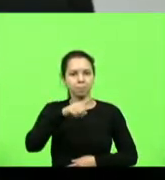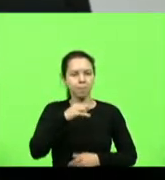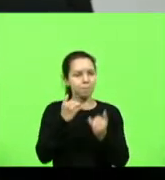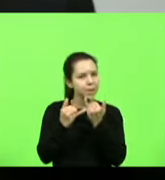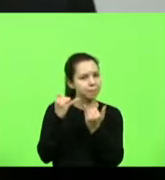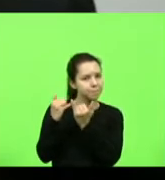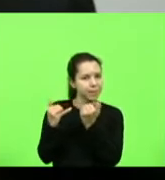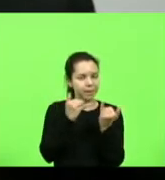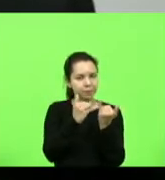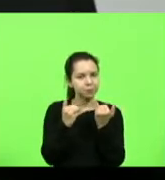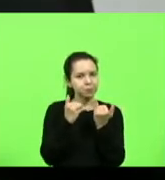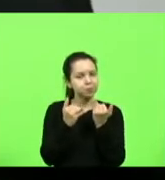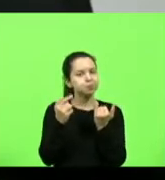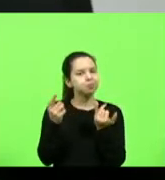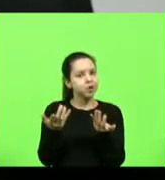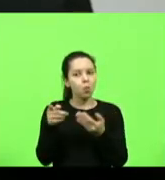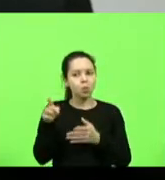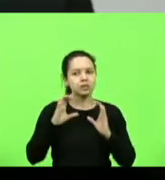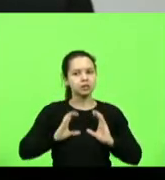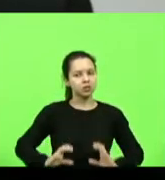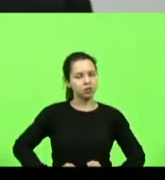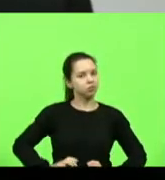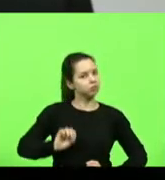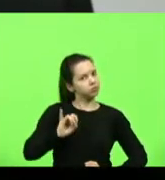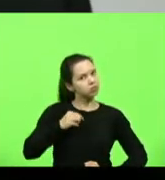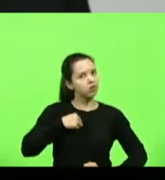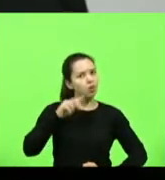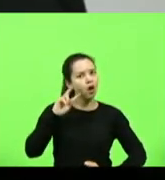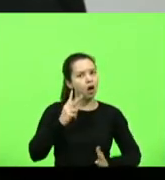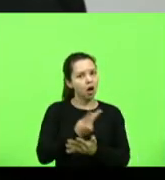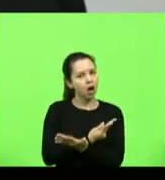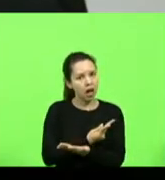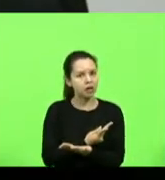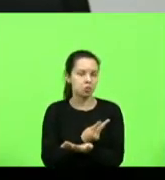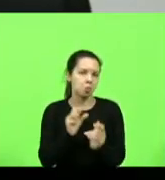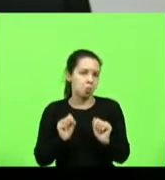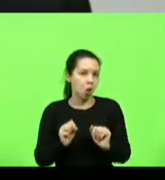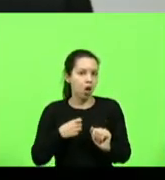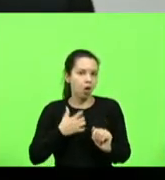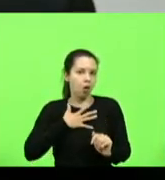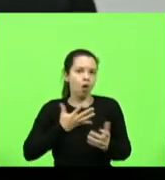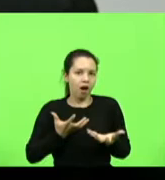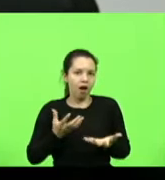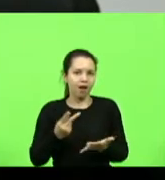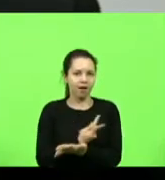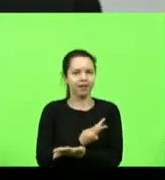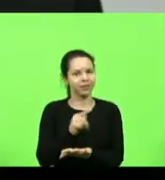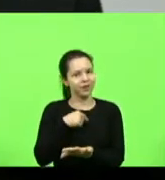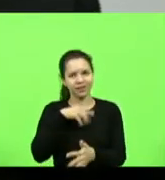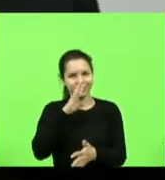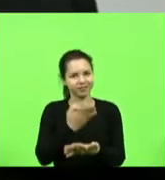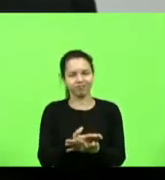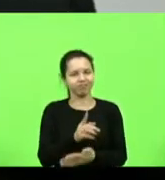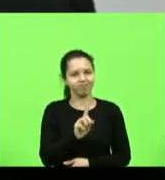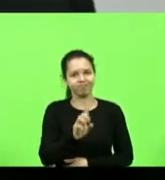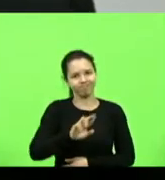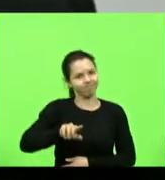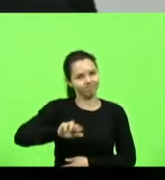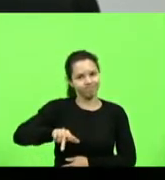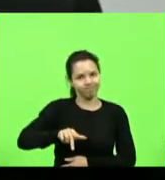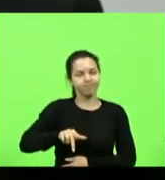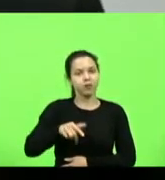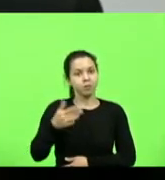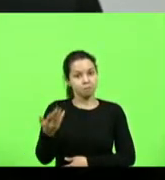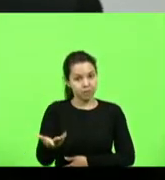quer dizer que o cidadão, só se eu estiver errado, e eu gostaria de estar errado, mas acredito que não. Então, entra um cidadão com